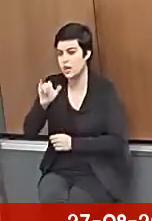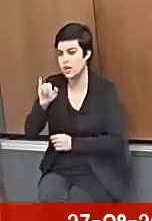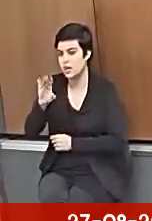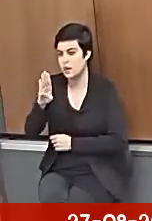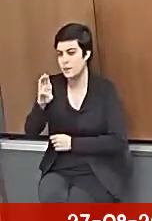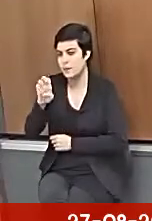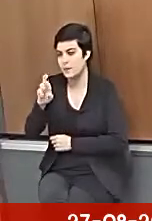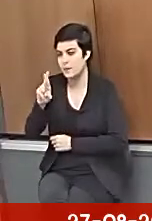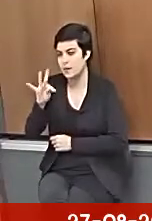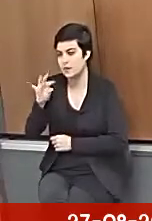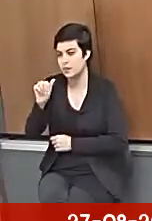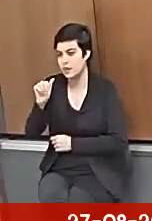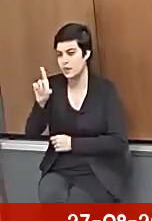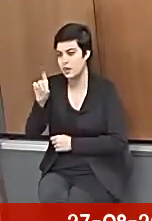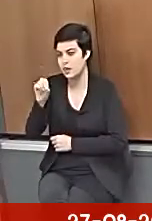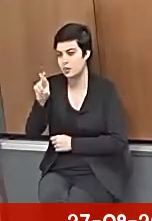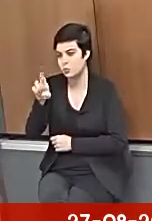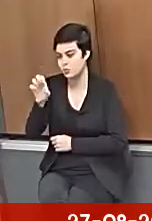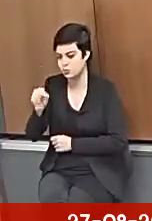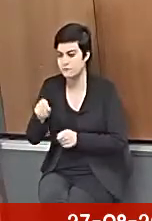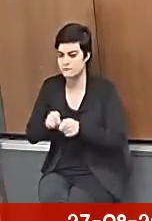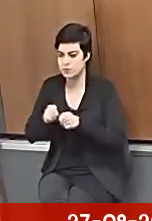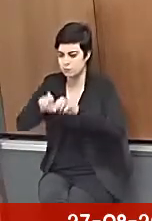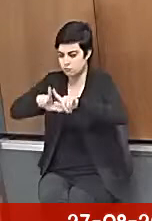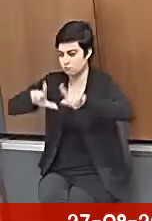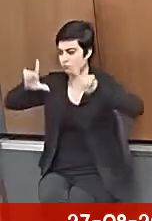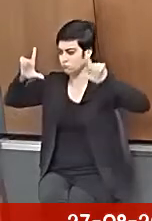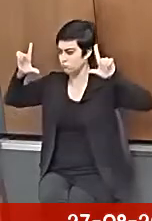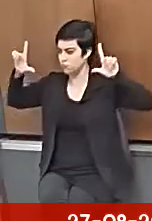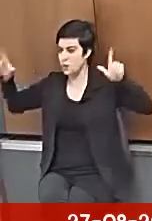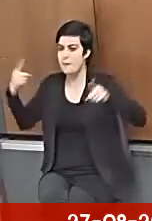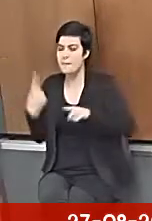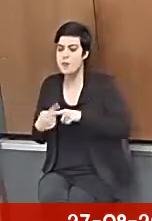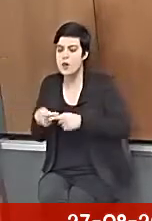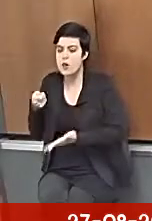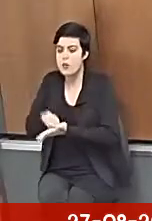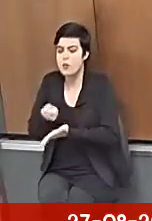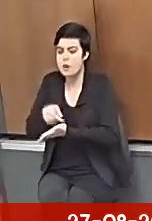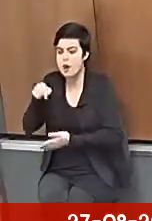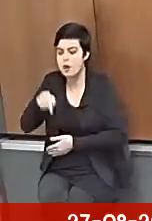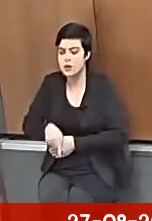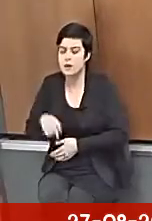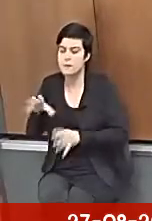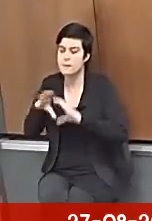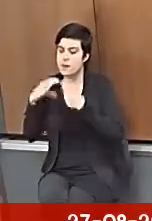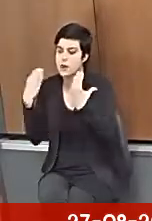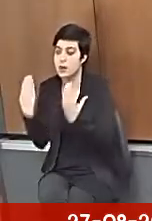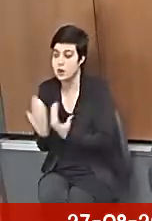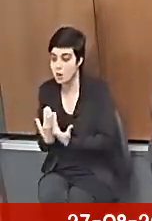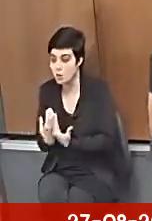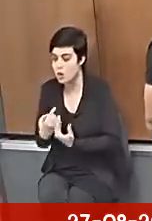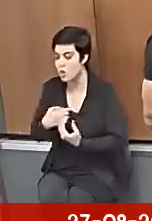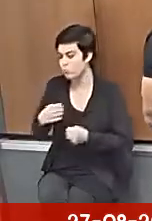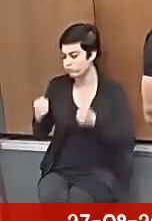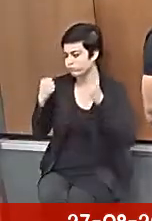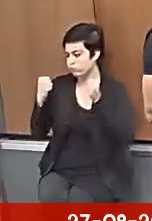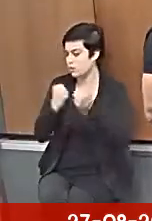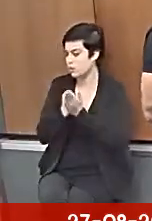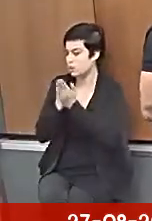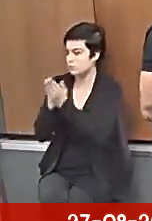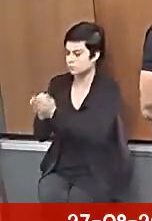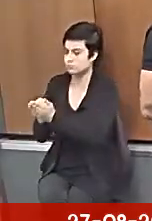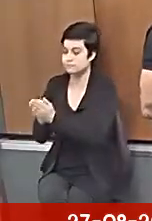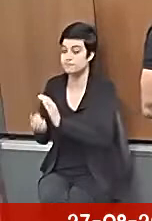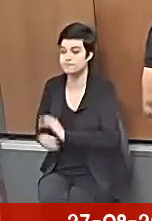faixa por que cobrar só no mineirão e uma placa eu apóio essa luta e beleza e bom pra